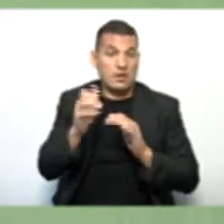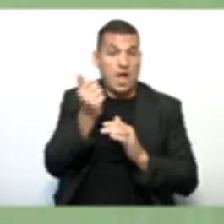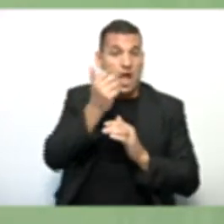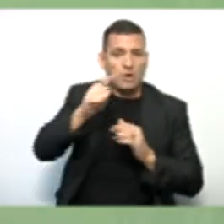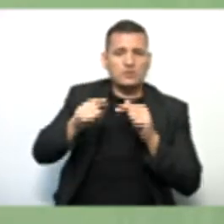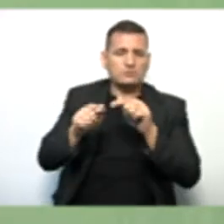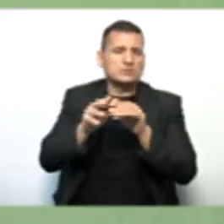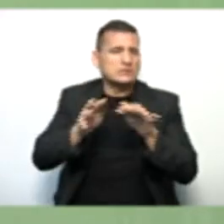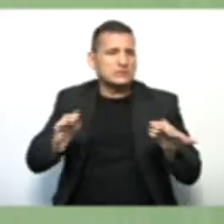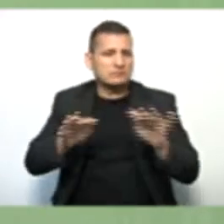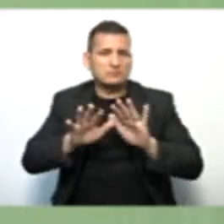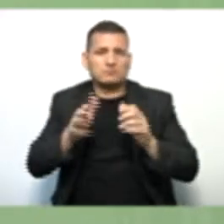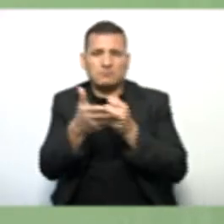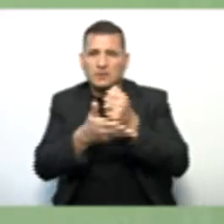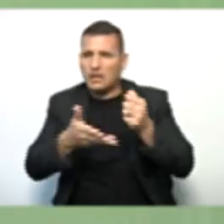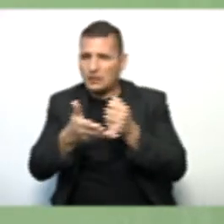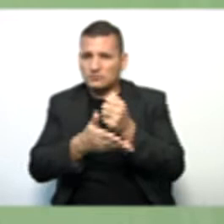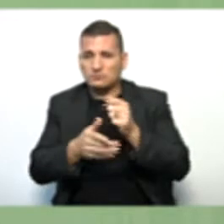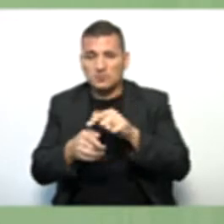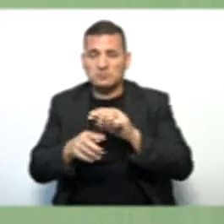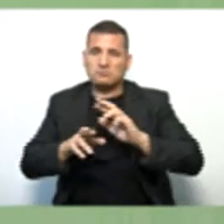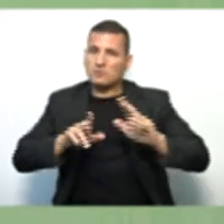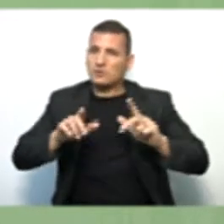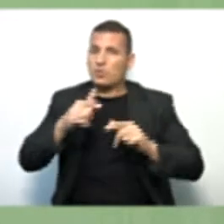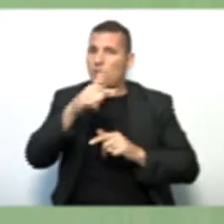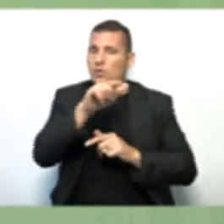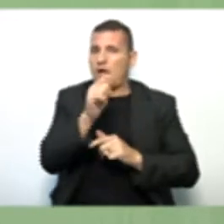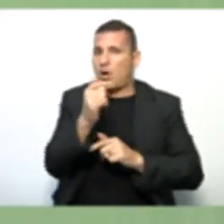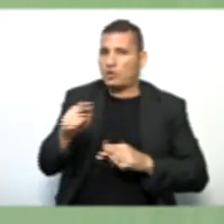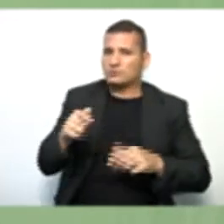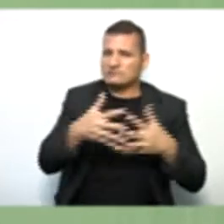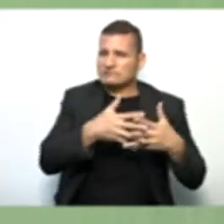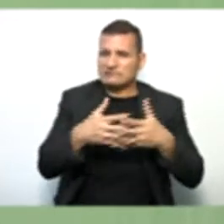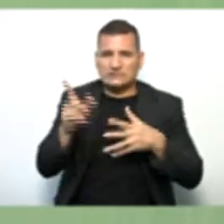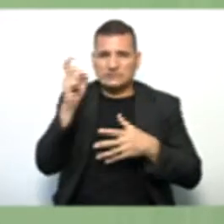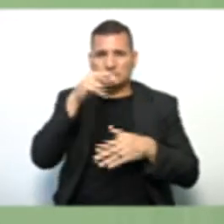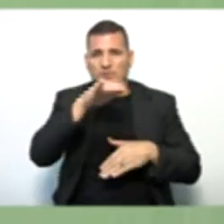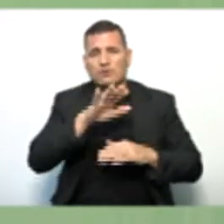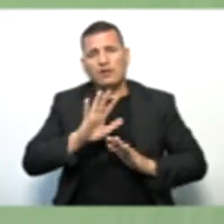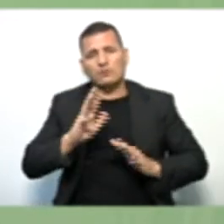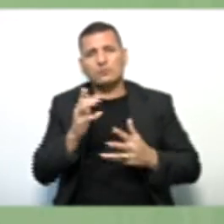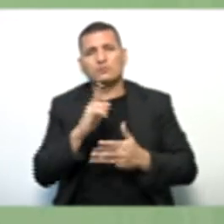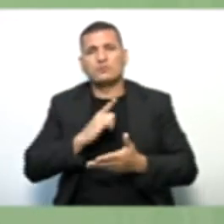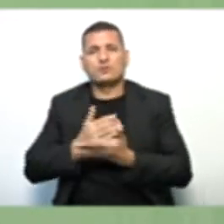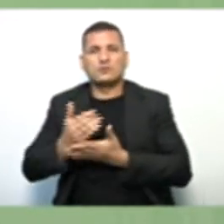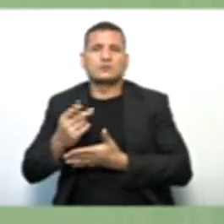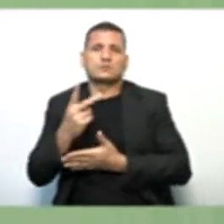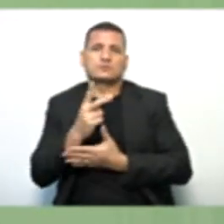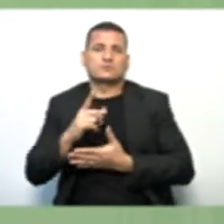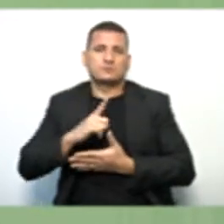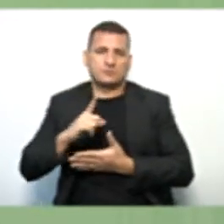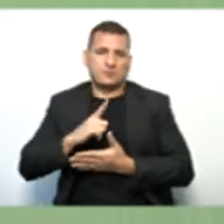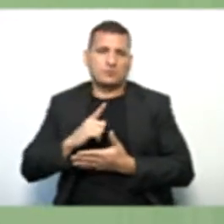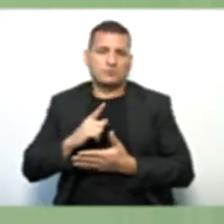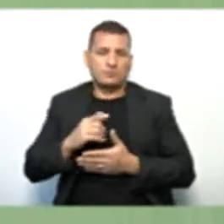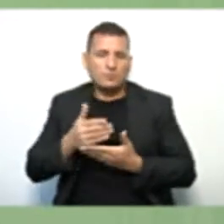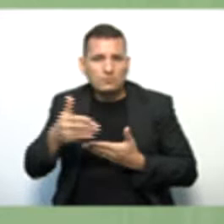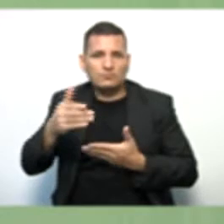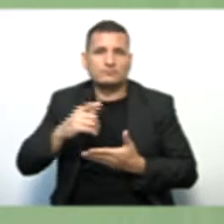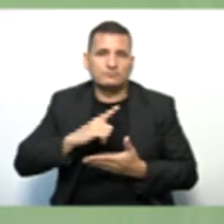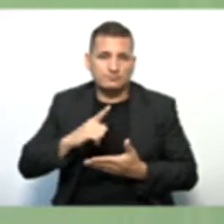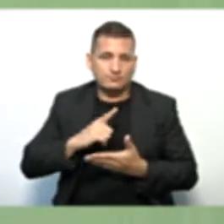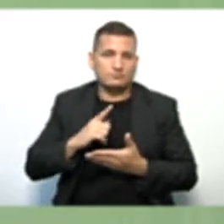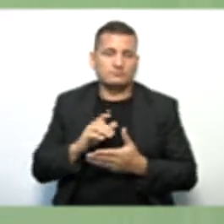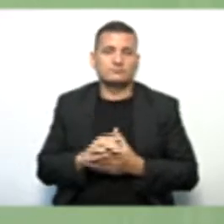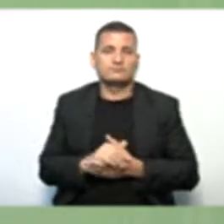muito simples, muito básico, tá? Não se compara com um algoritmo muito complexo, mas tudo tem seu início, tem a sua parte inicial, tá bom? Para